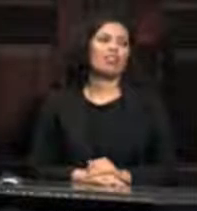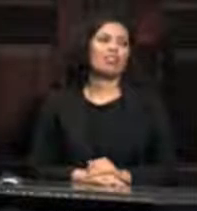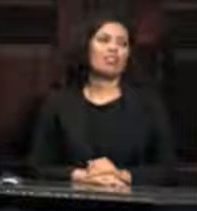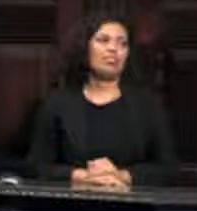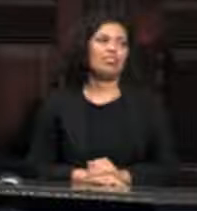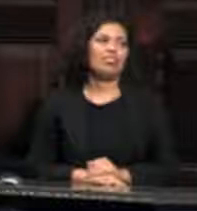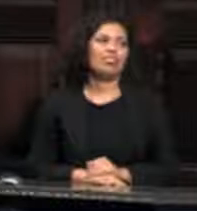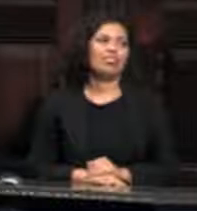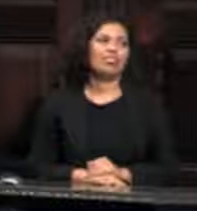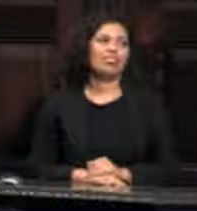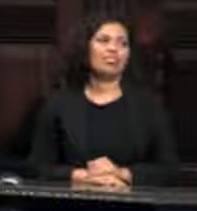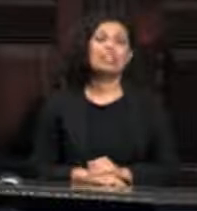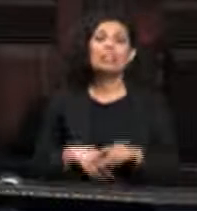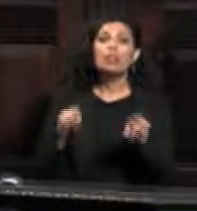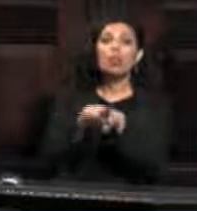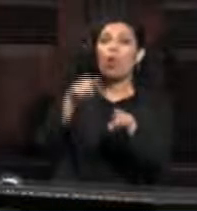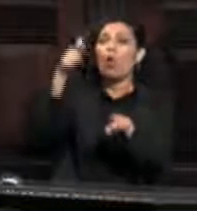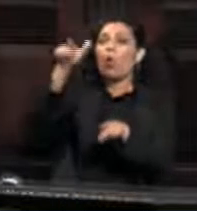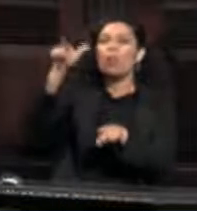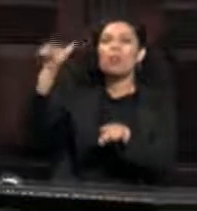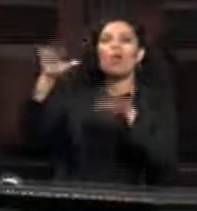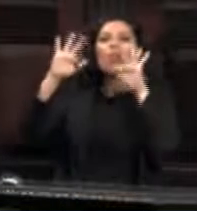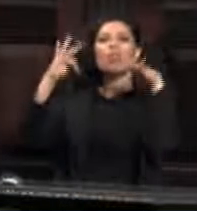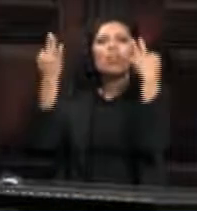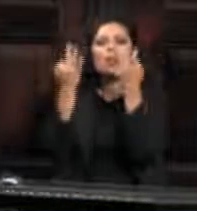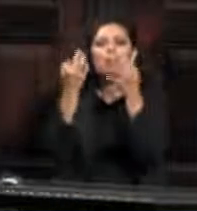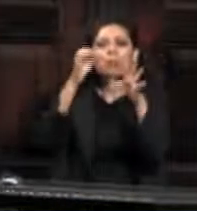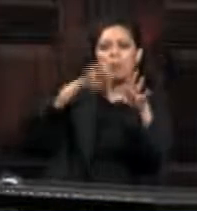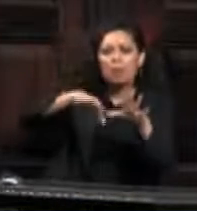os floristas só deverão pagar